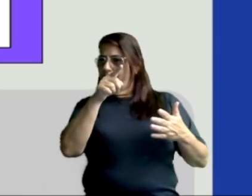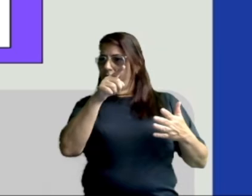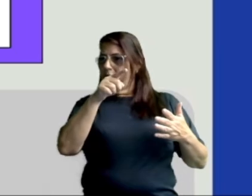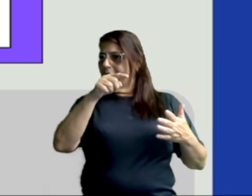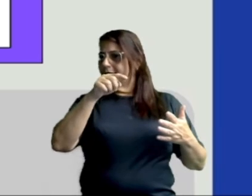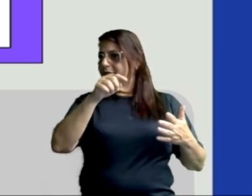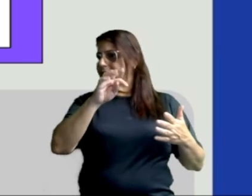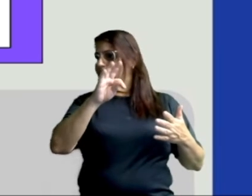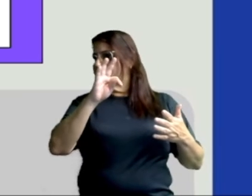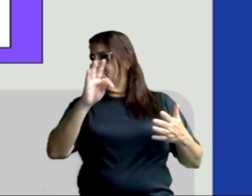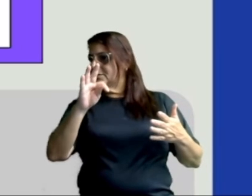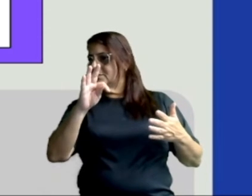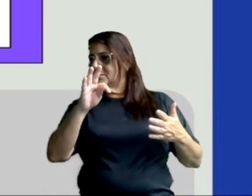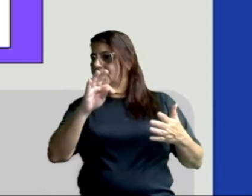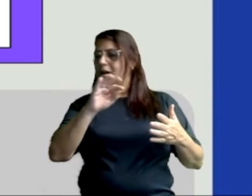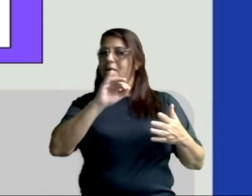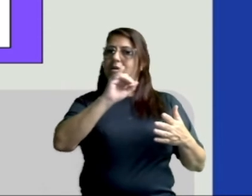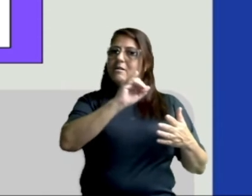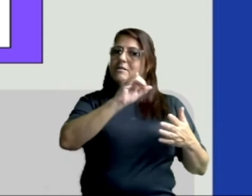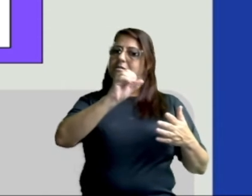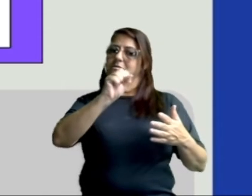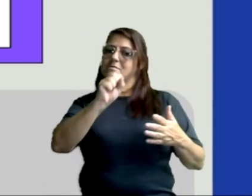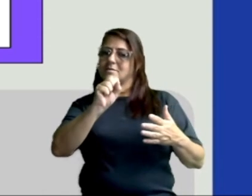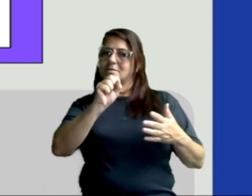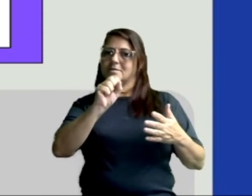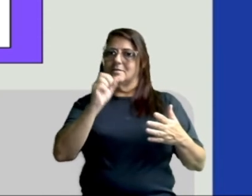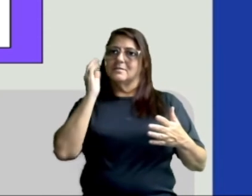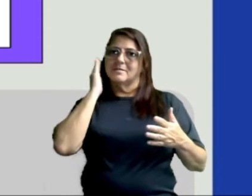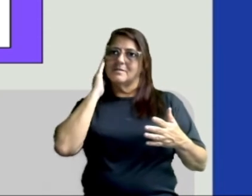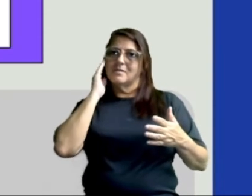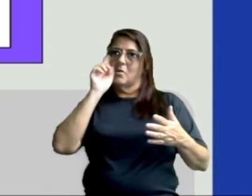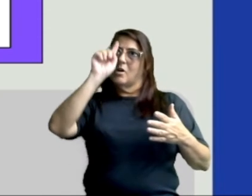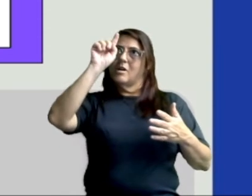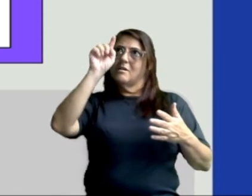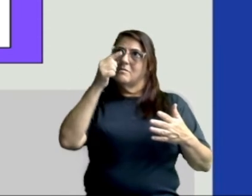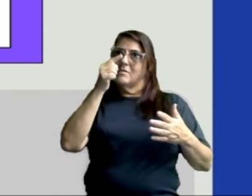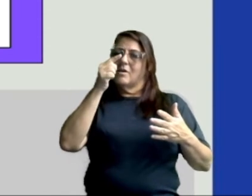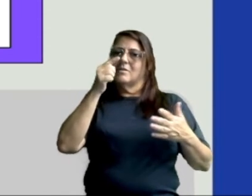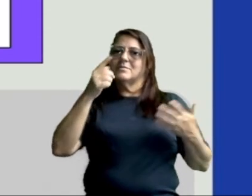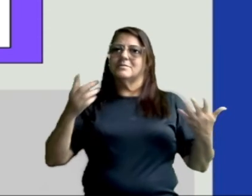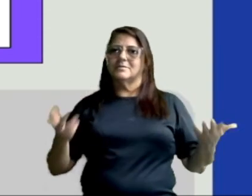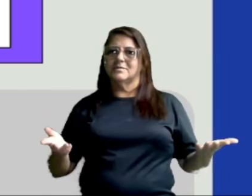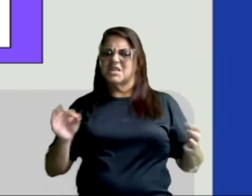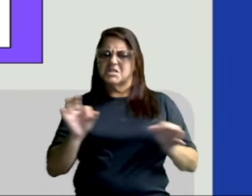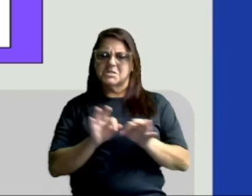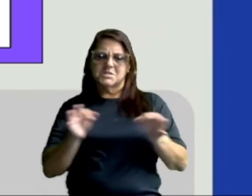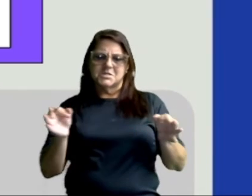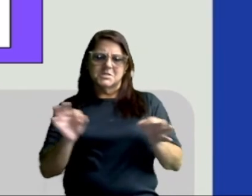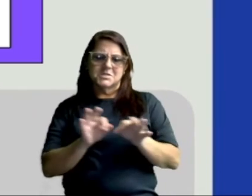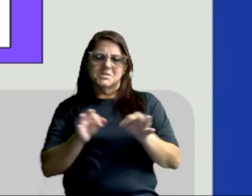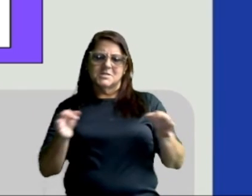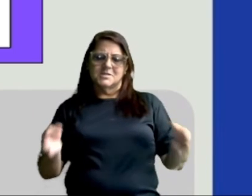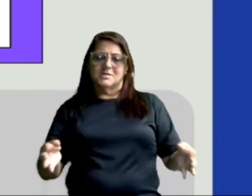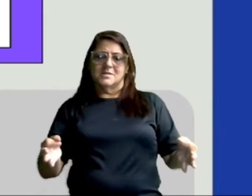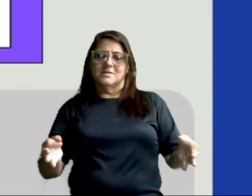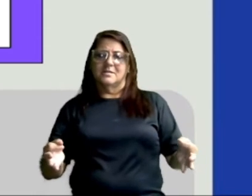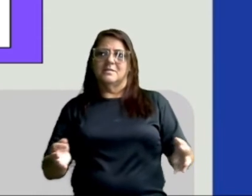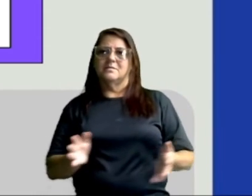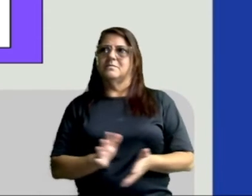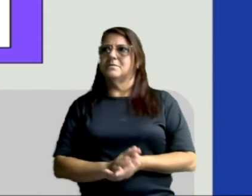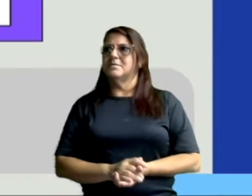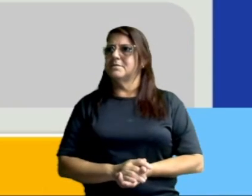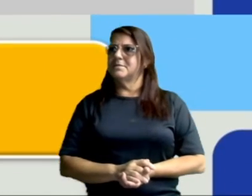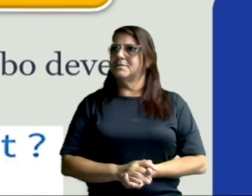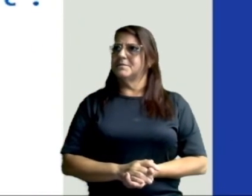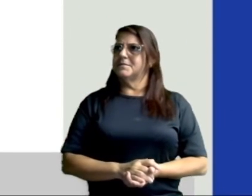com not. Tirou o O e aí colocou um apóstrofo, tá? Bem simples aí, vocês também poderão ver dessa